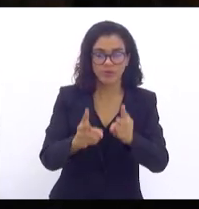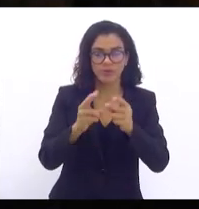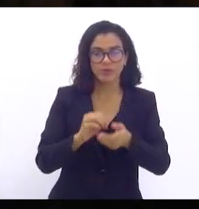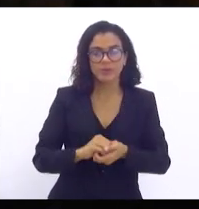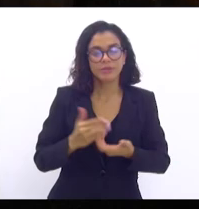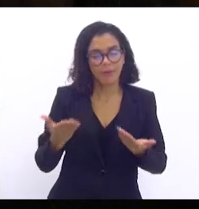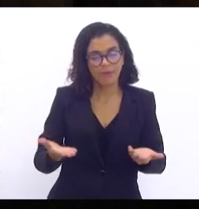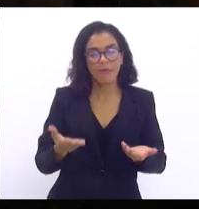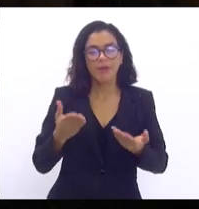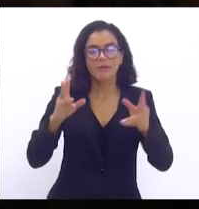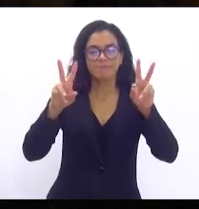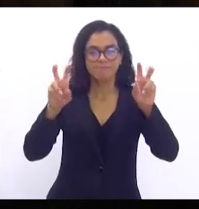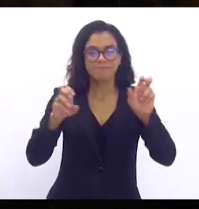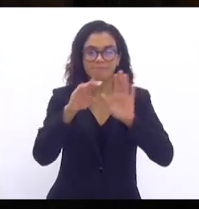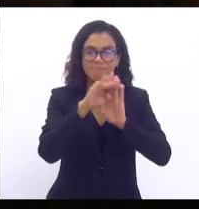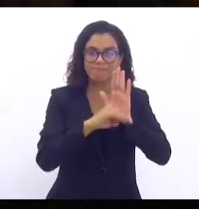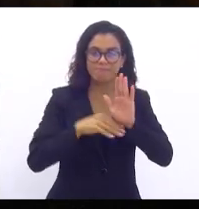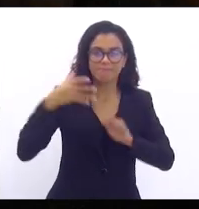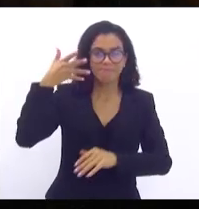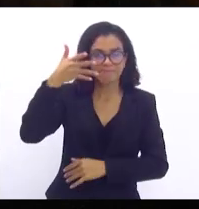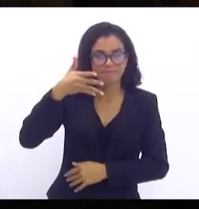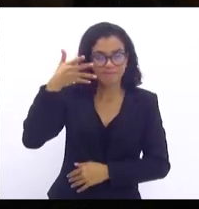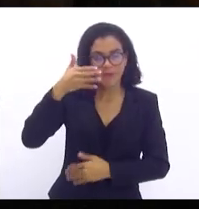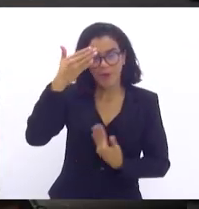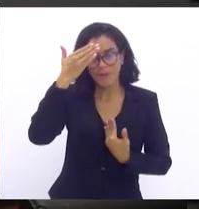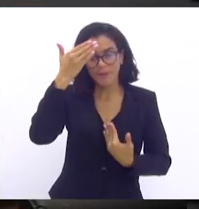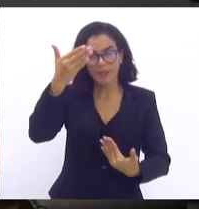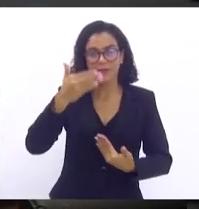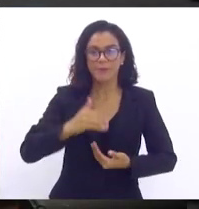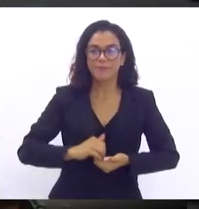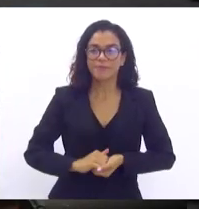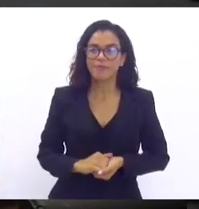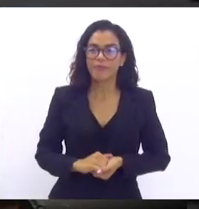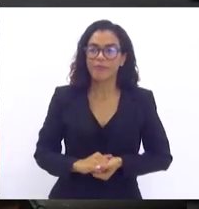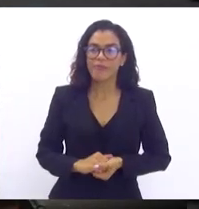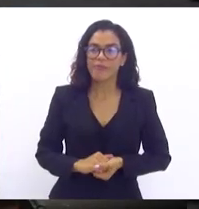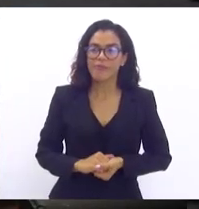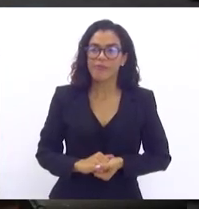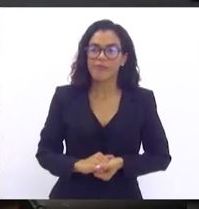trazer à pauta. Muito obrigado por ter presidido.